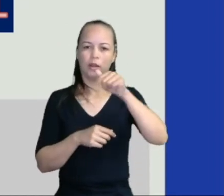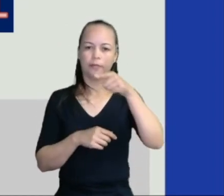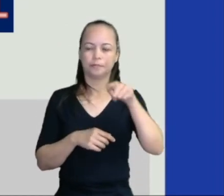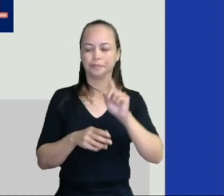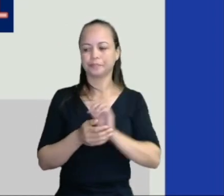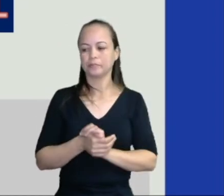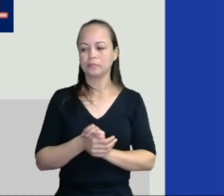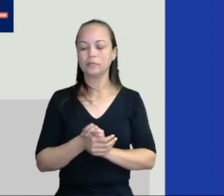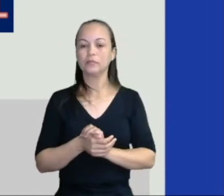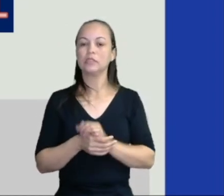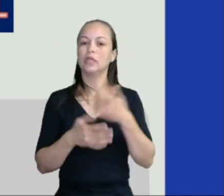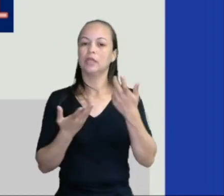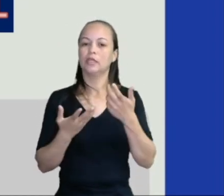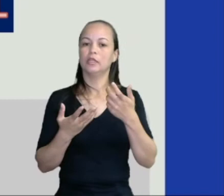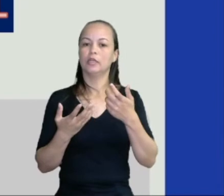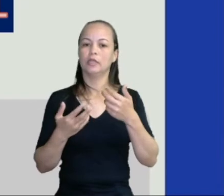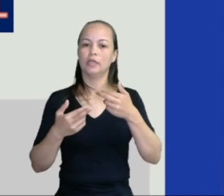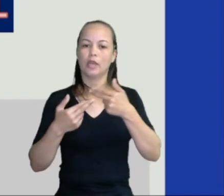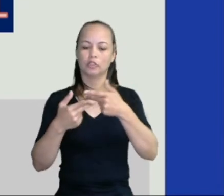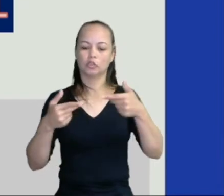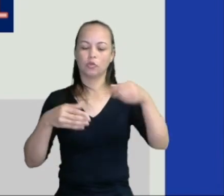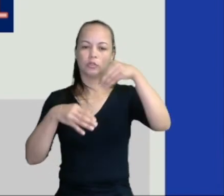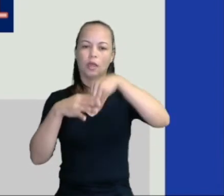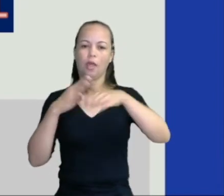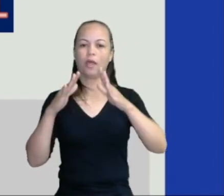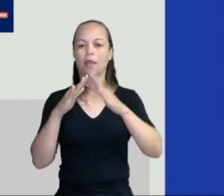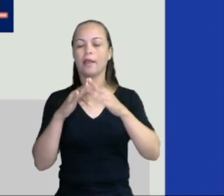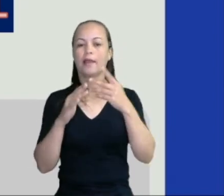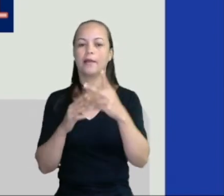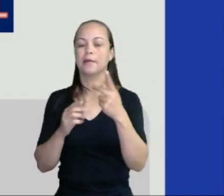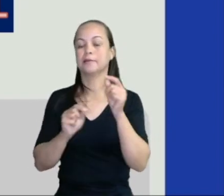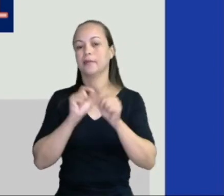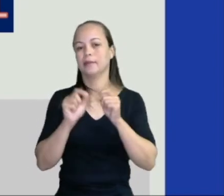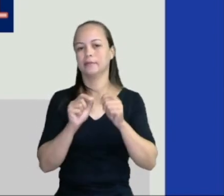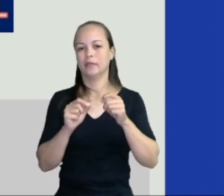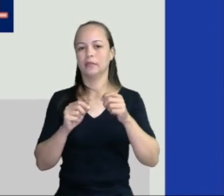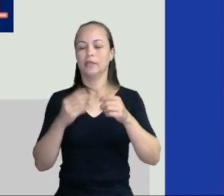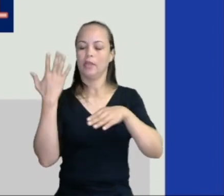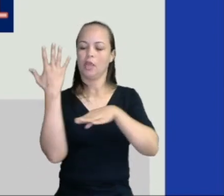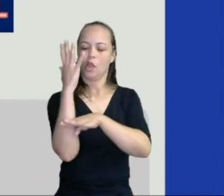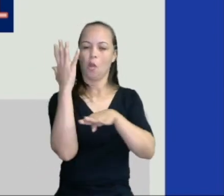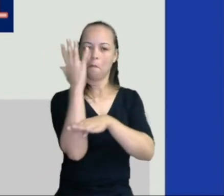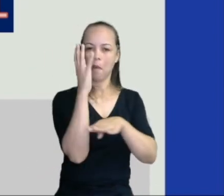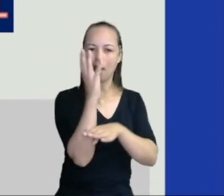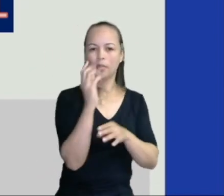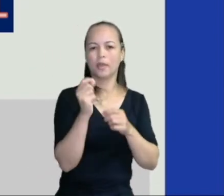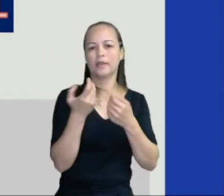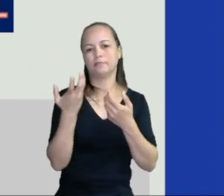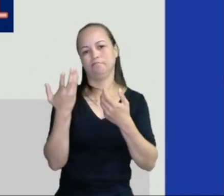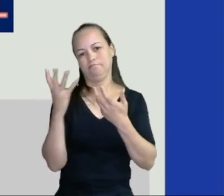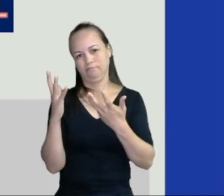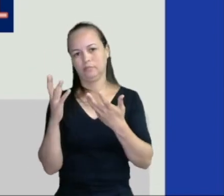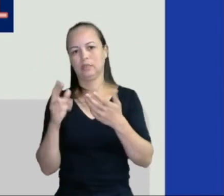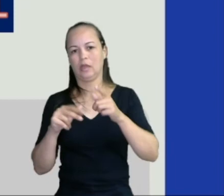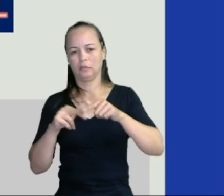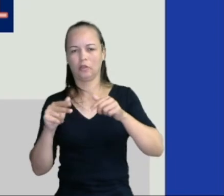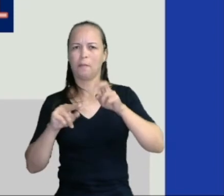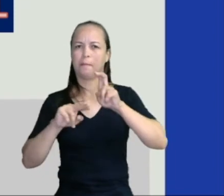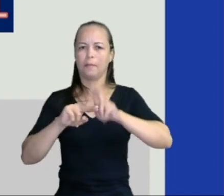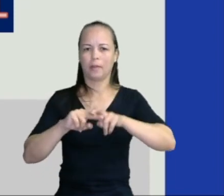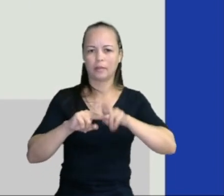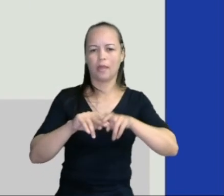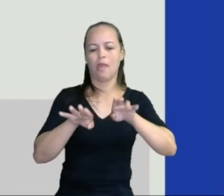da sua casa, que são feitos de madeiras, venham de quê? Das plantas, tem origem